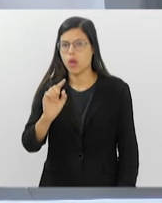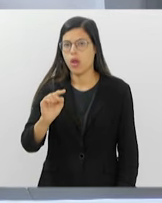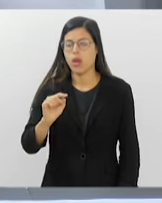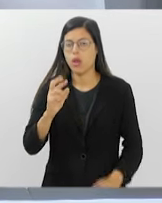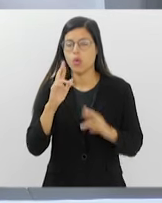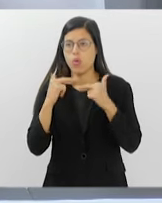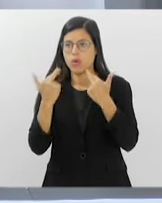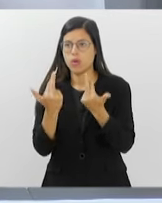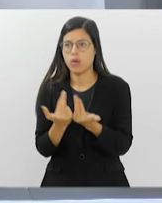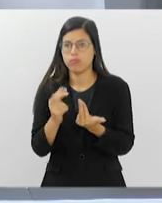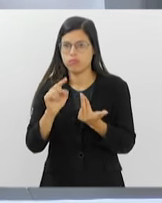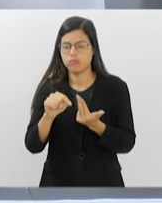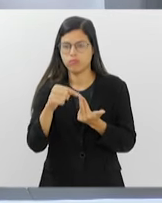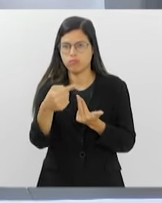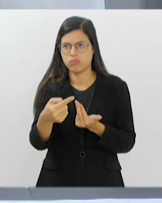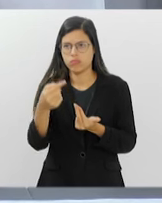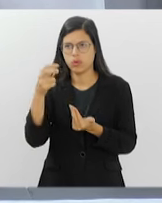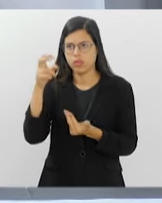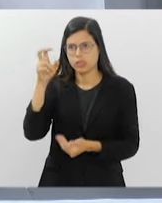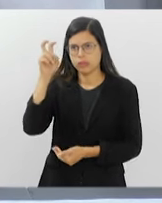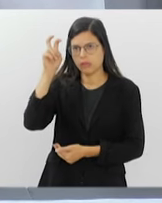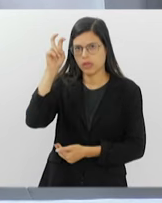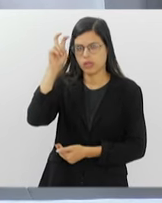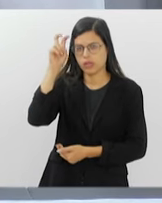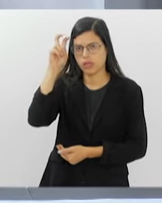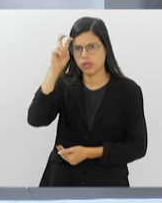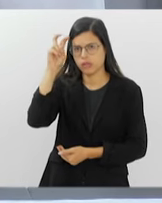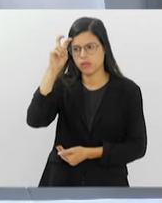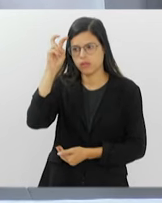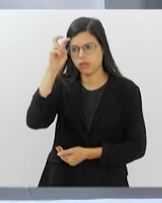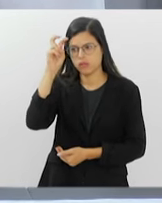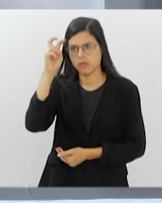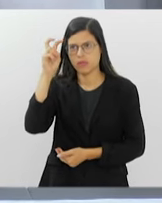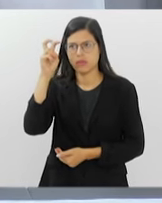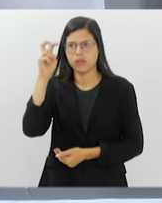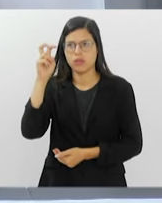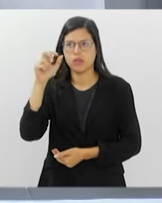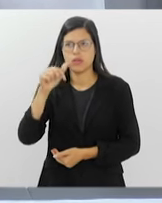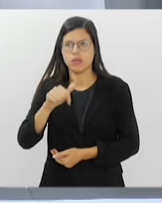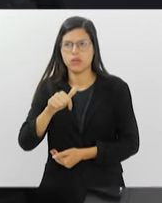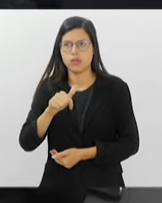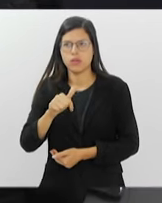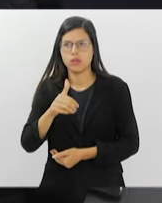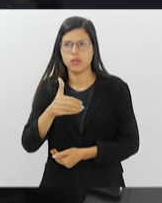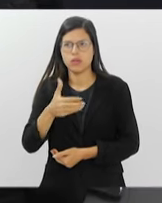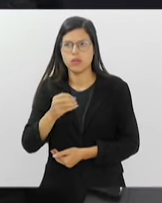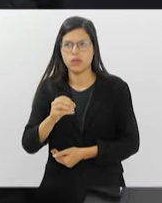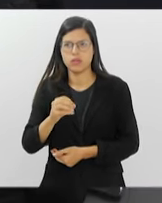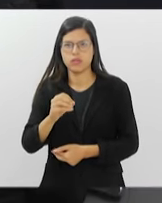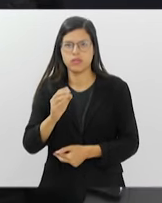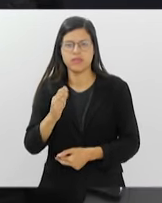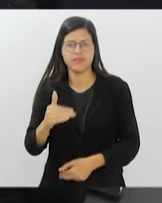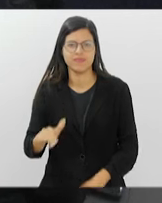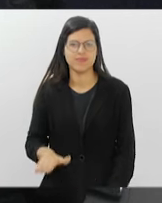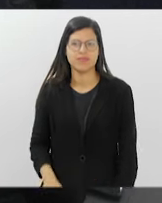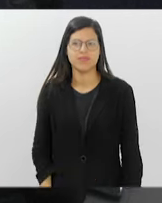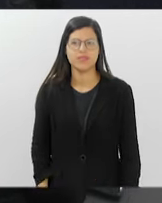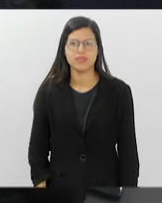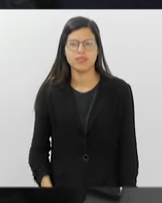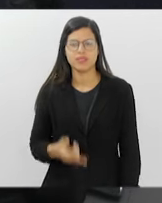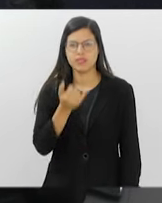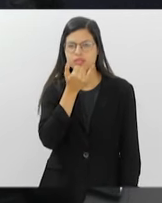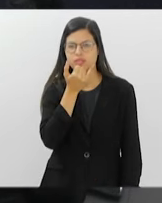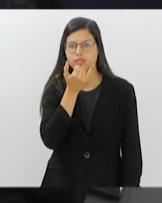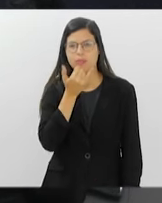quinta-feira às 10:30 da manhã Presidente sessão presente horário de sessão 10:30 horário de sessão perdão